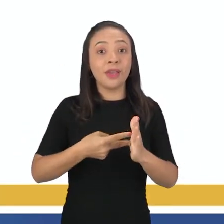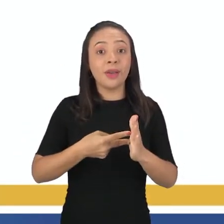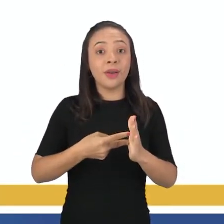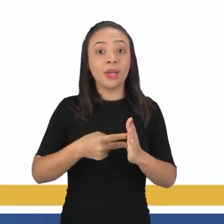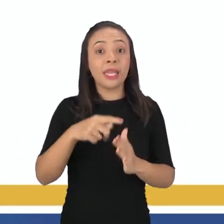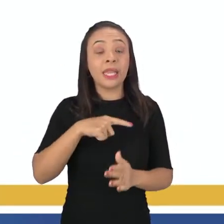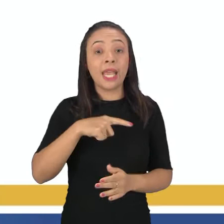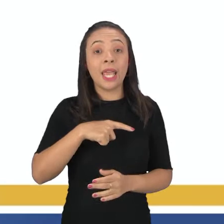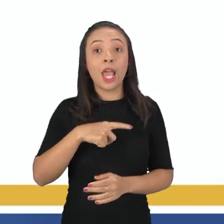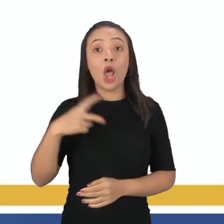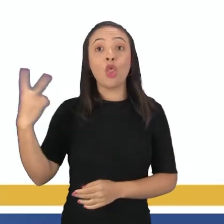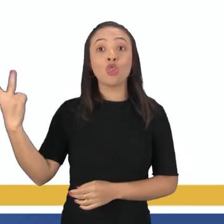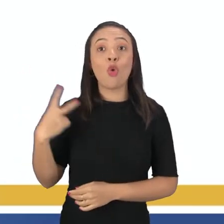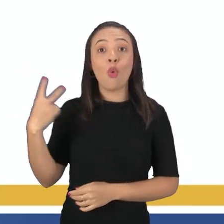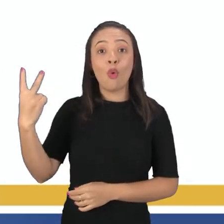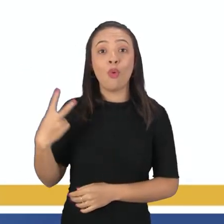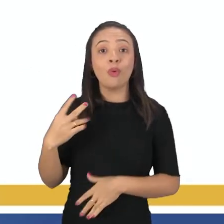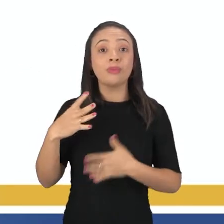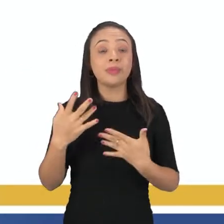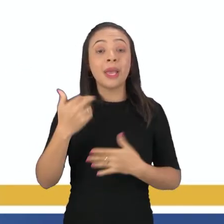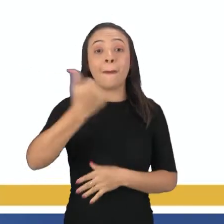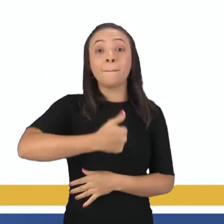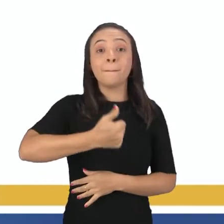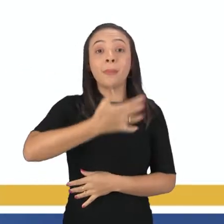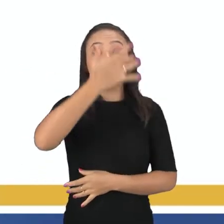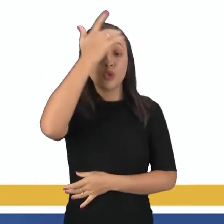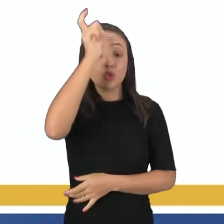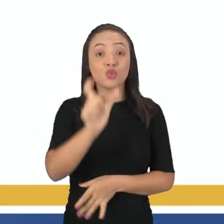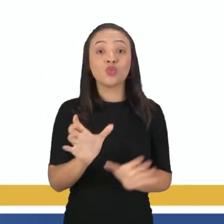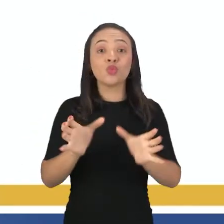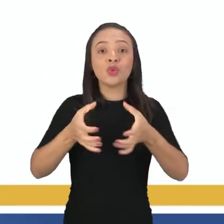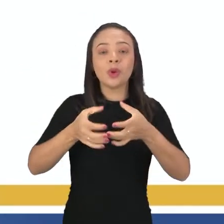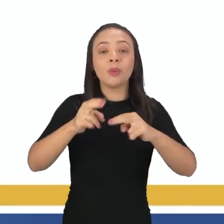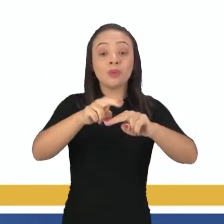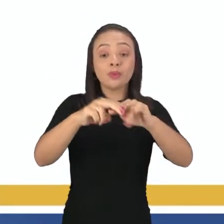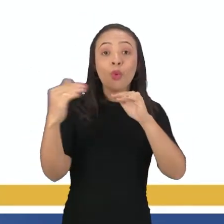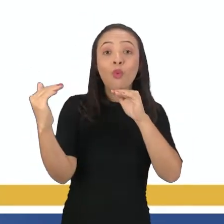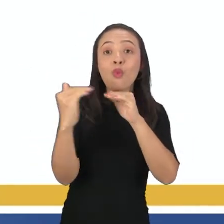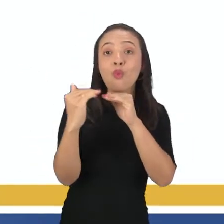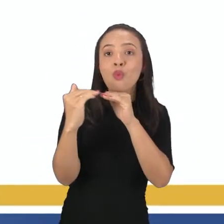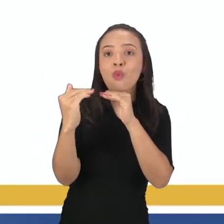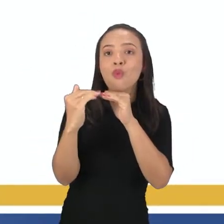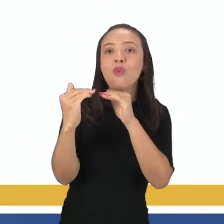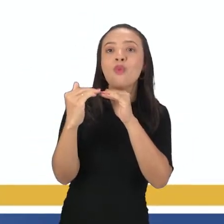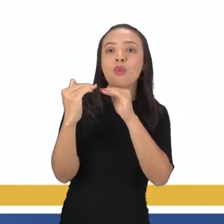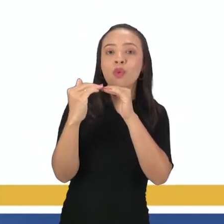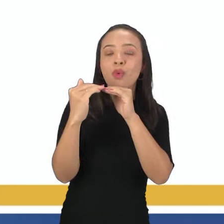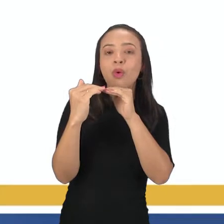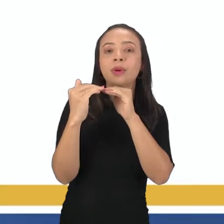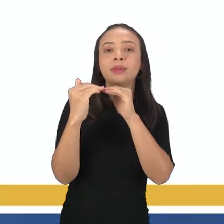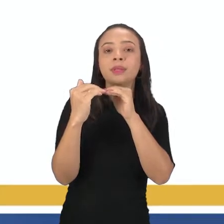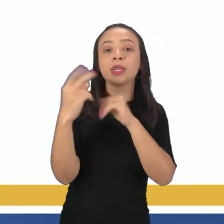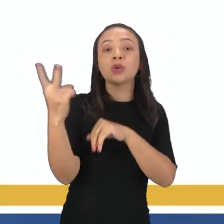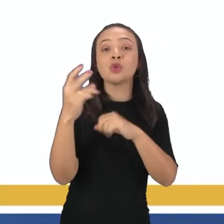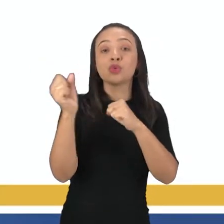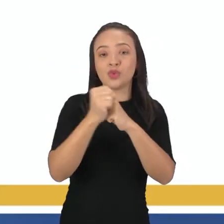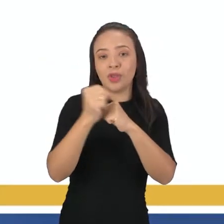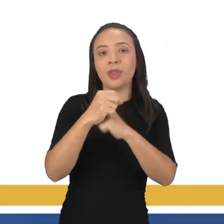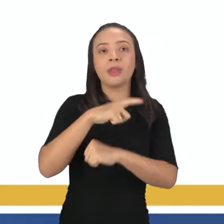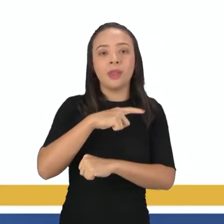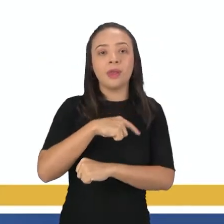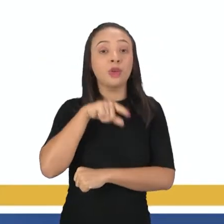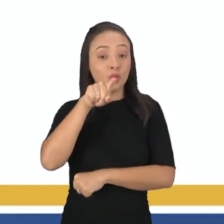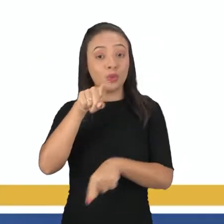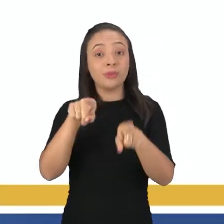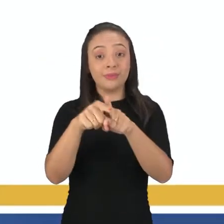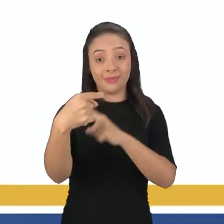nós, a primeira pessoa do plural. Então, ele vai concordar com os dois sujeitos aí, tu